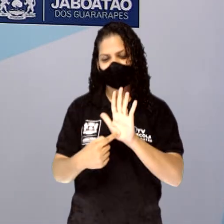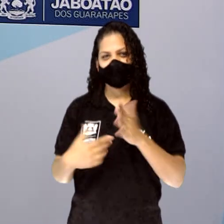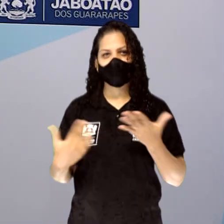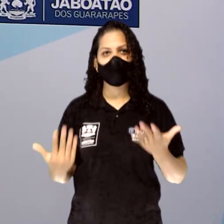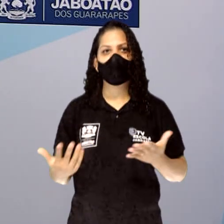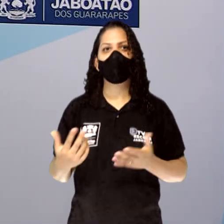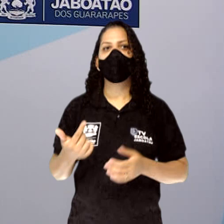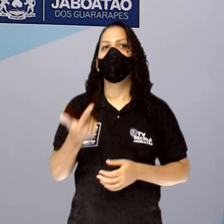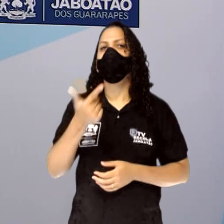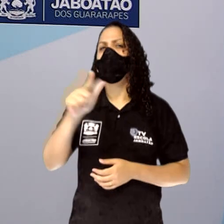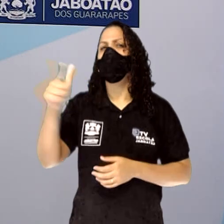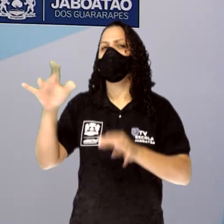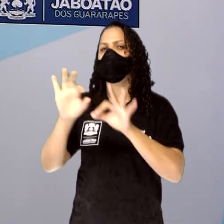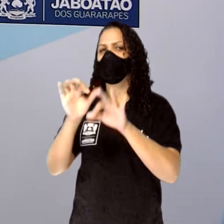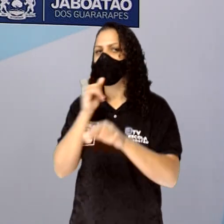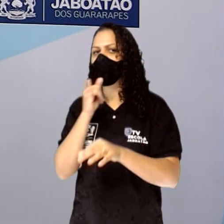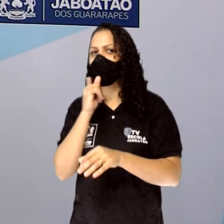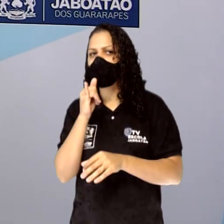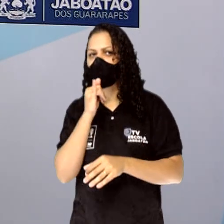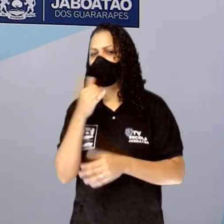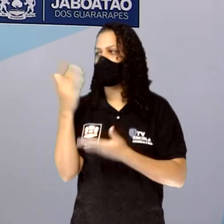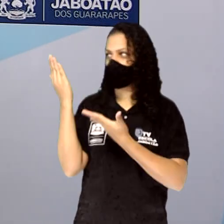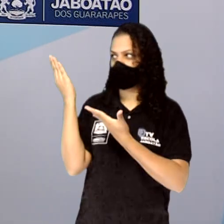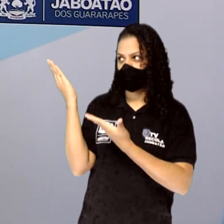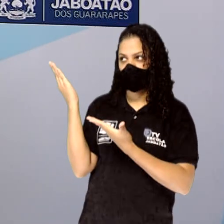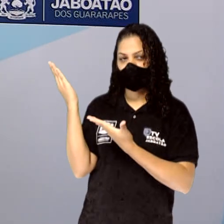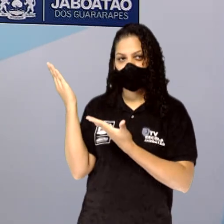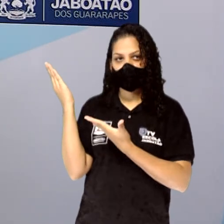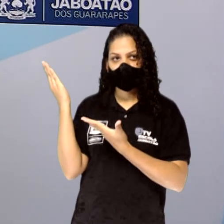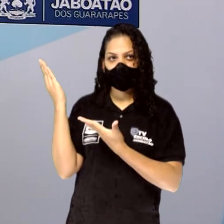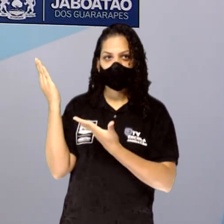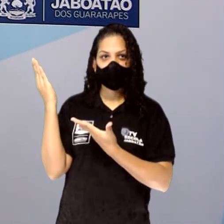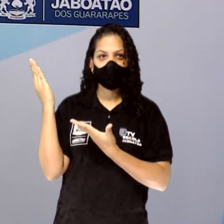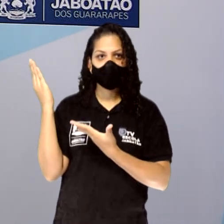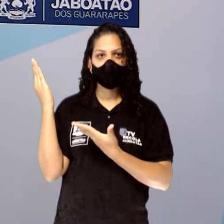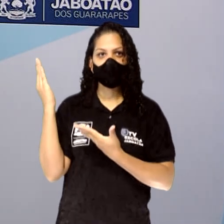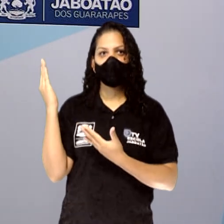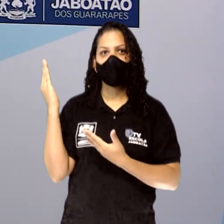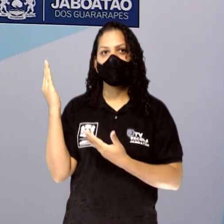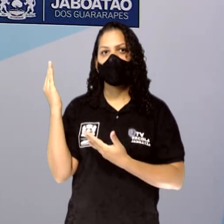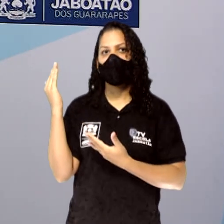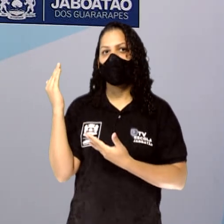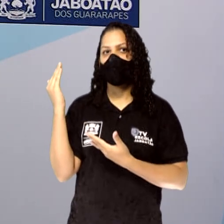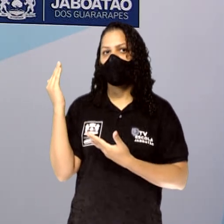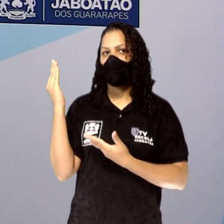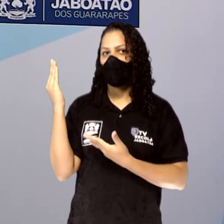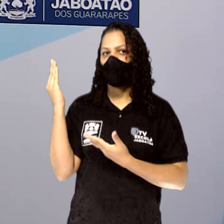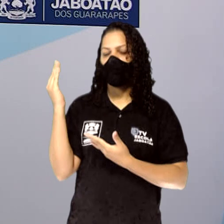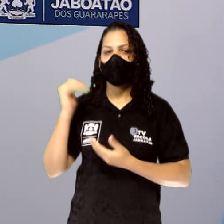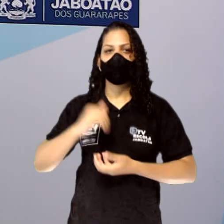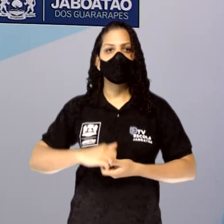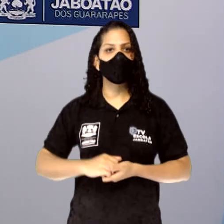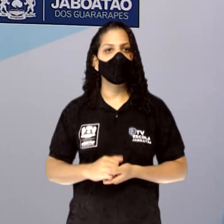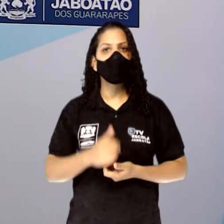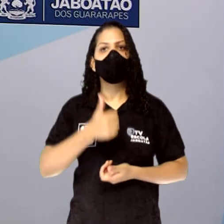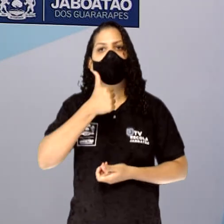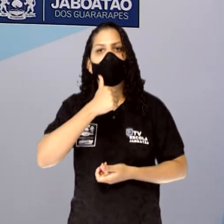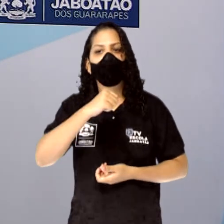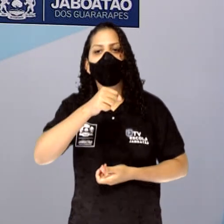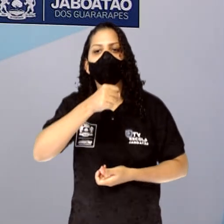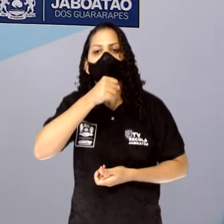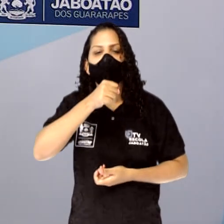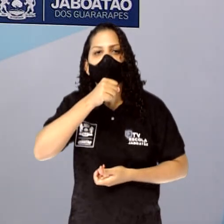parentes. Grandmother. Repitam comigo. Grandmother.